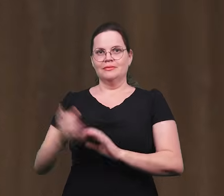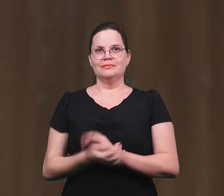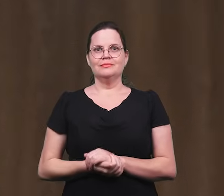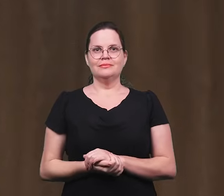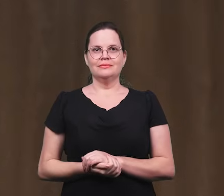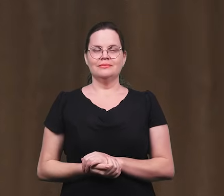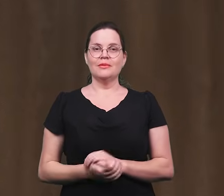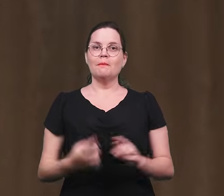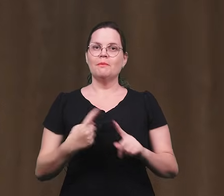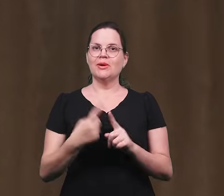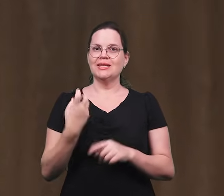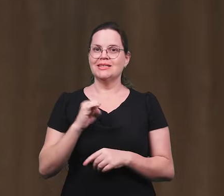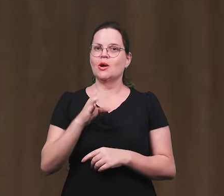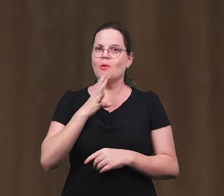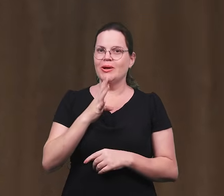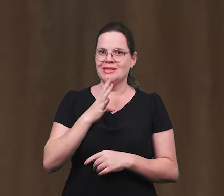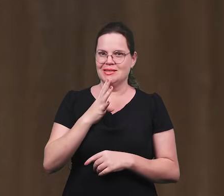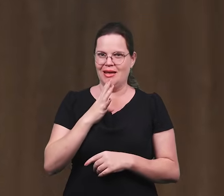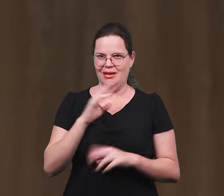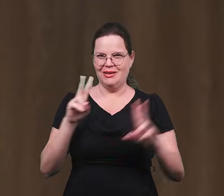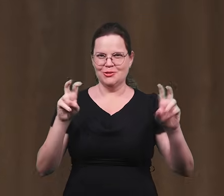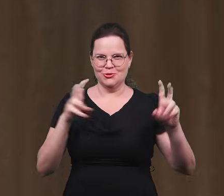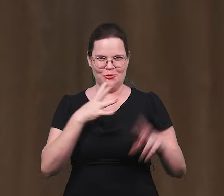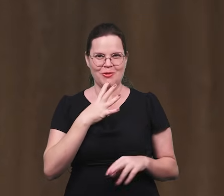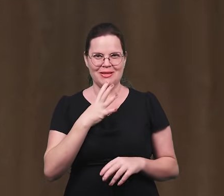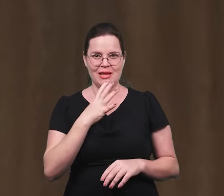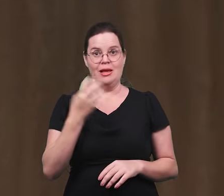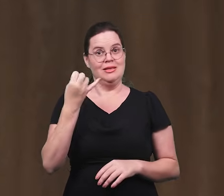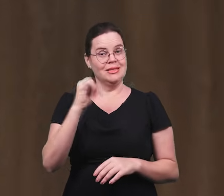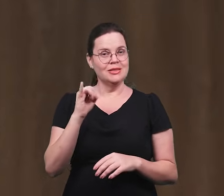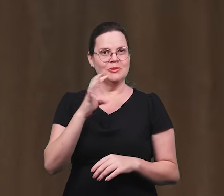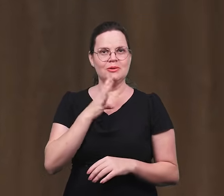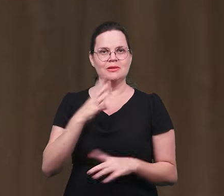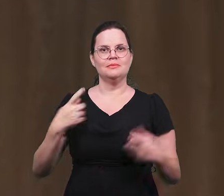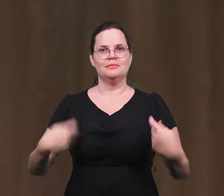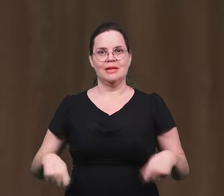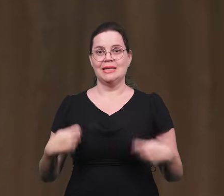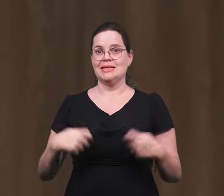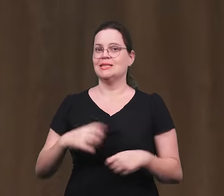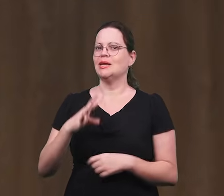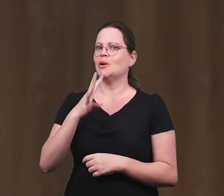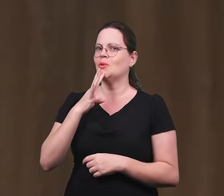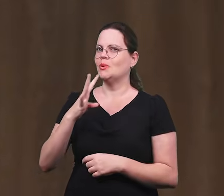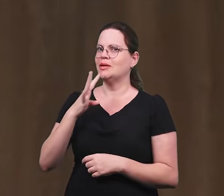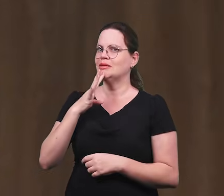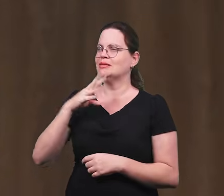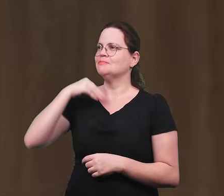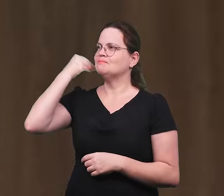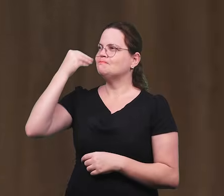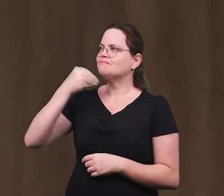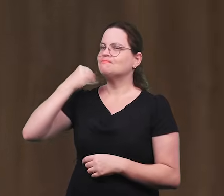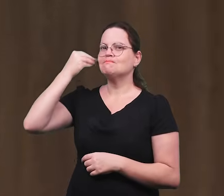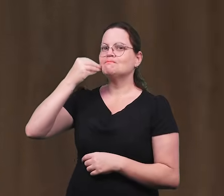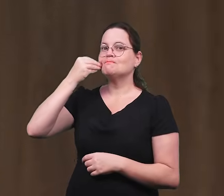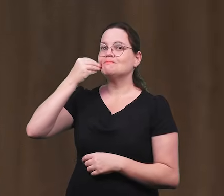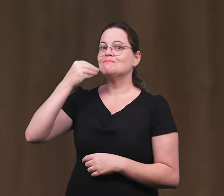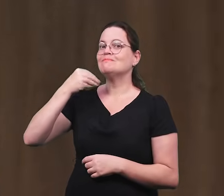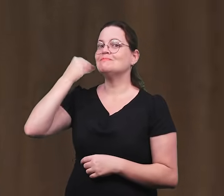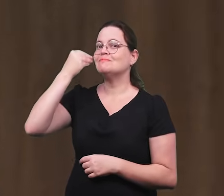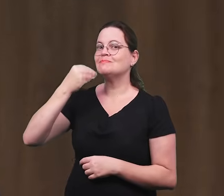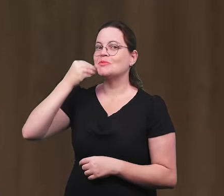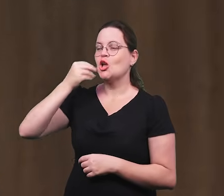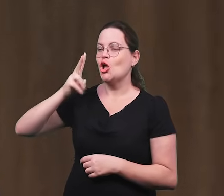E aí dentro do conheceras ainda, né, nós precisamos conheçamos e